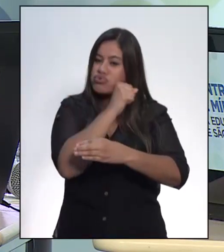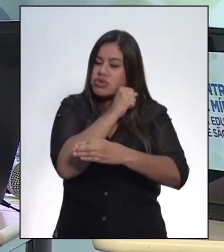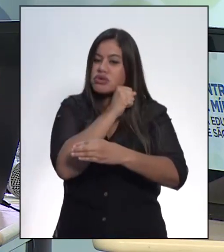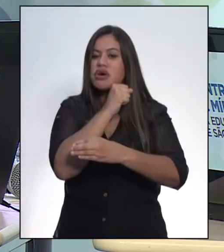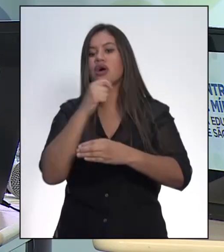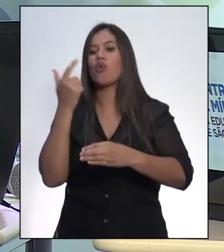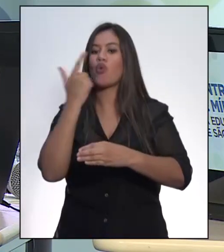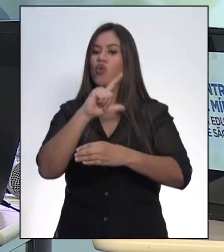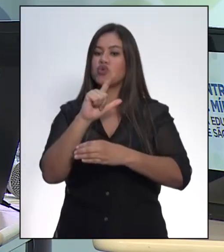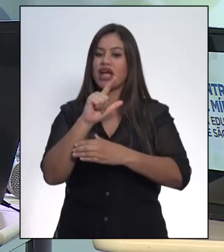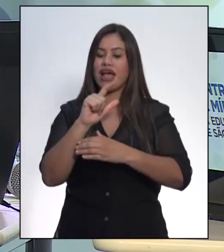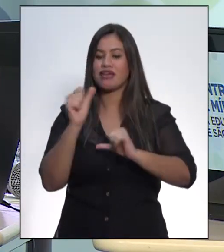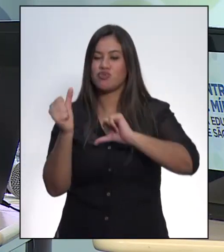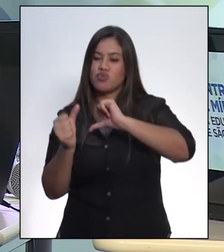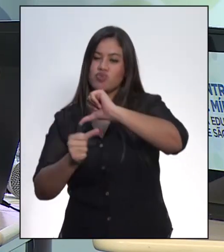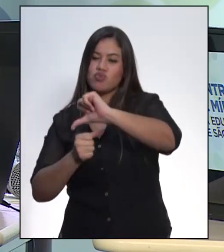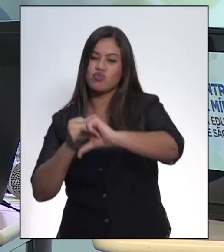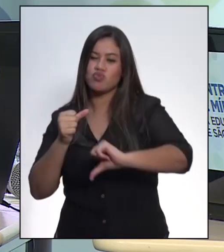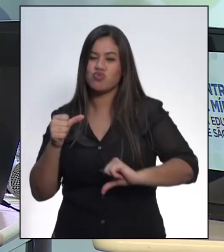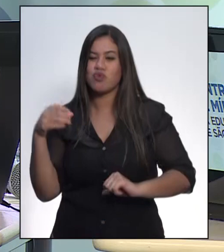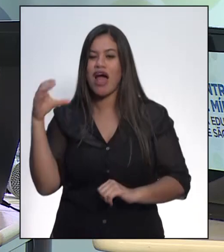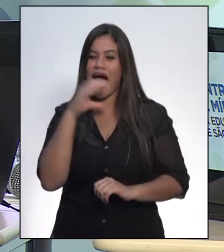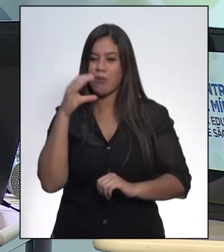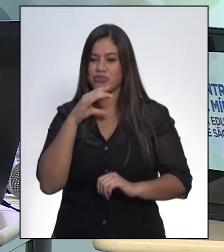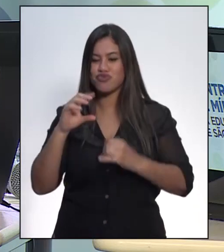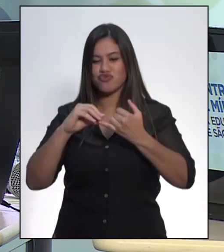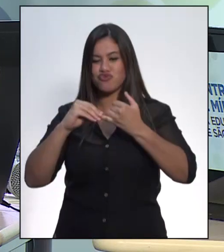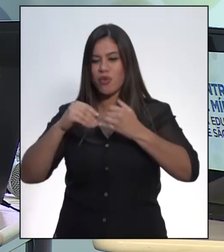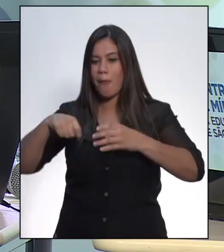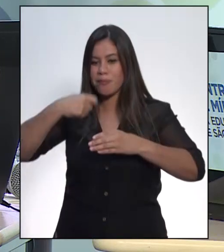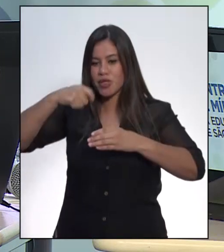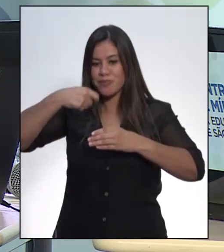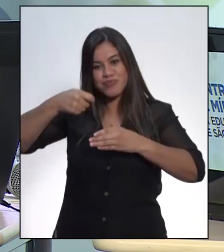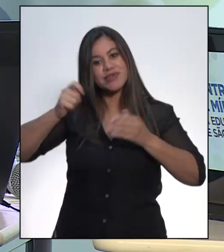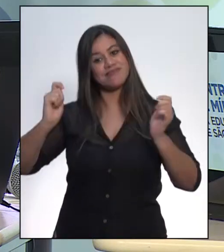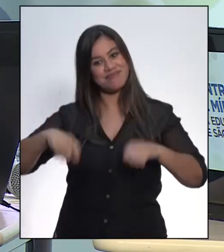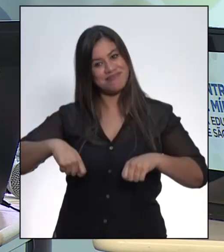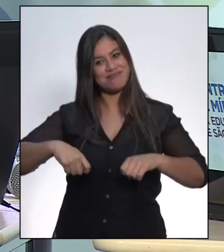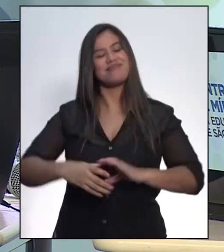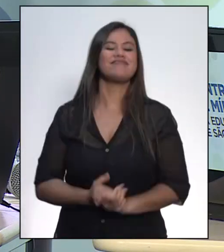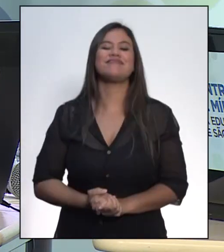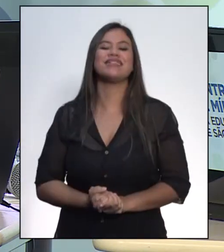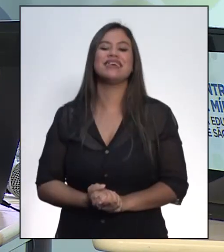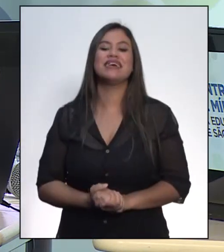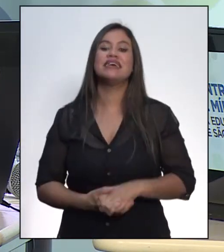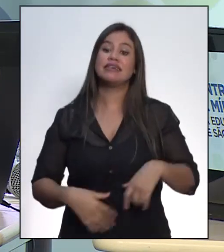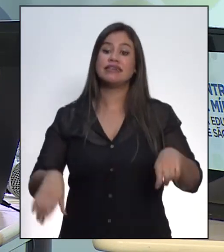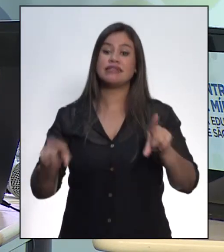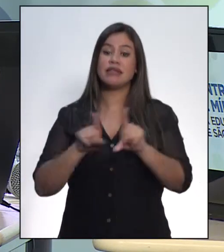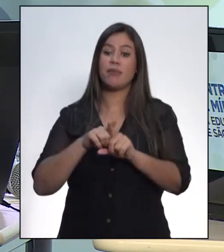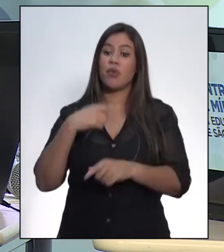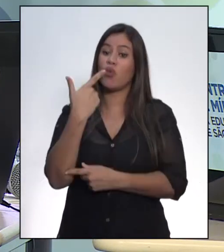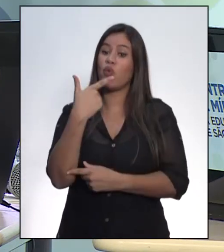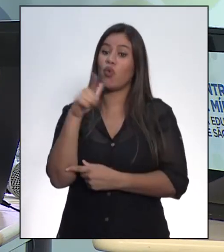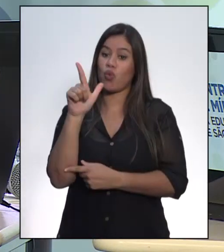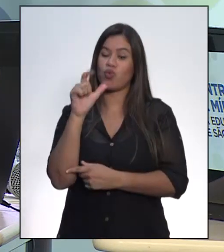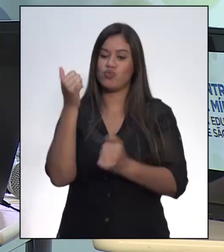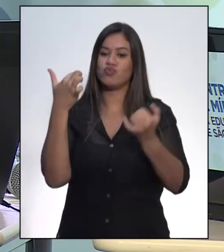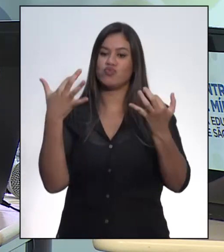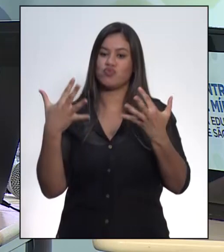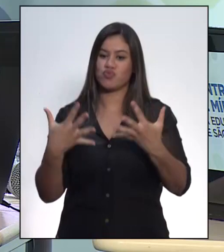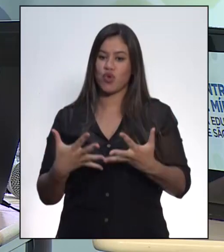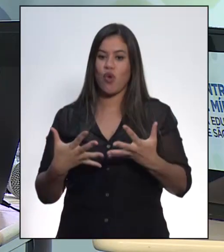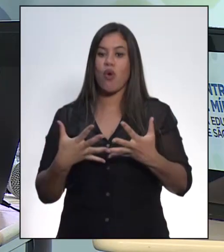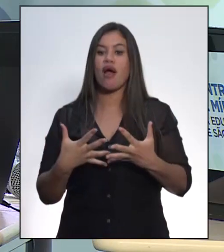eu acelero minha transformação. Então, isso é a velocidade. A gente falou também de reações que são reversíveis, né? Que é